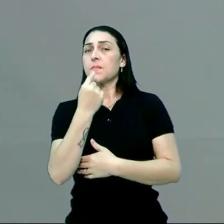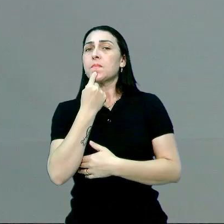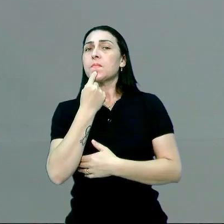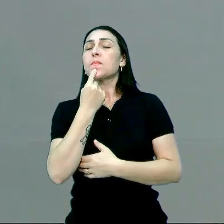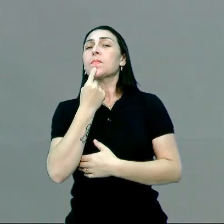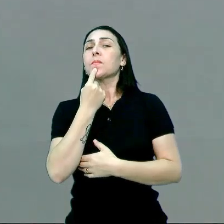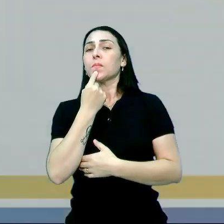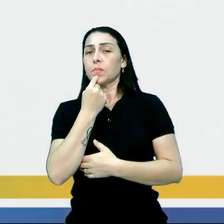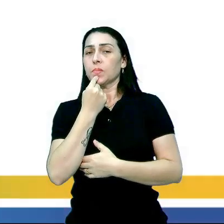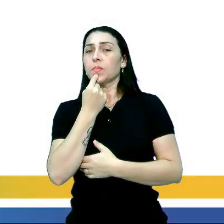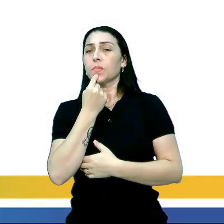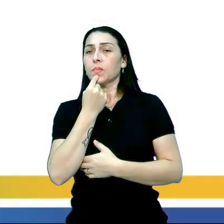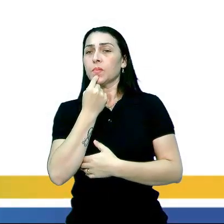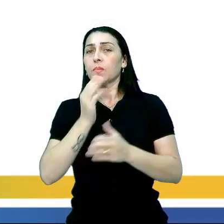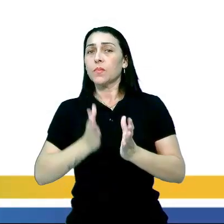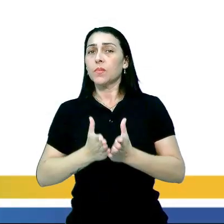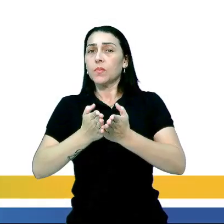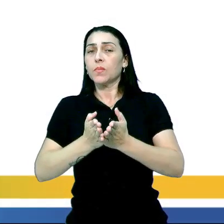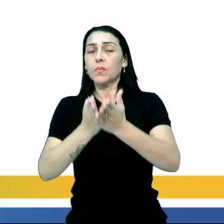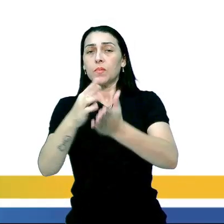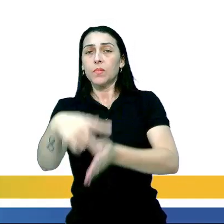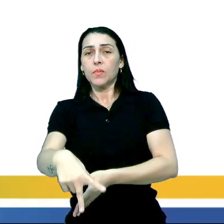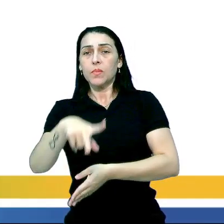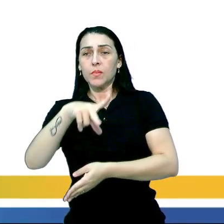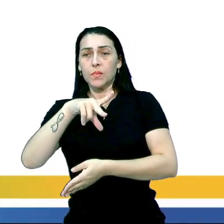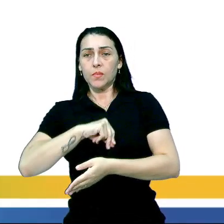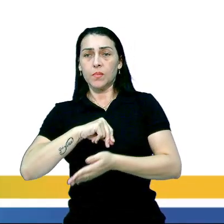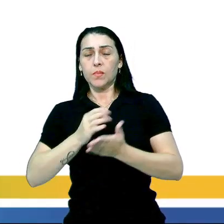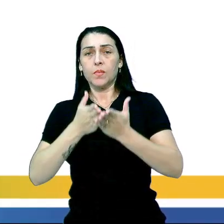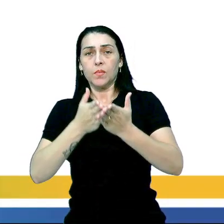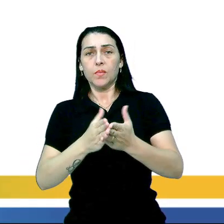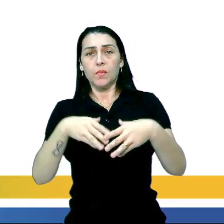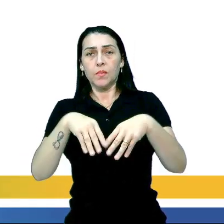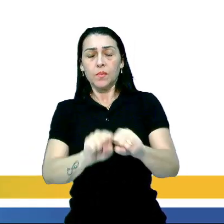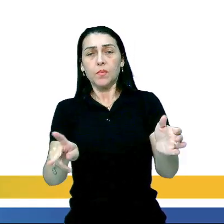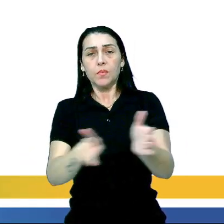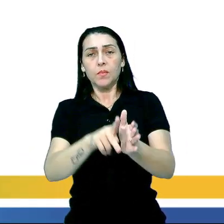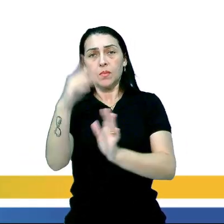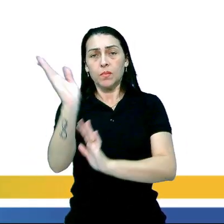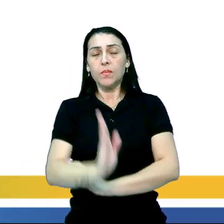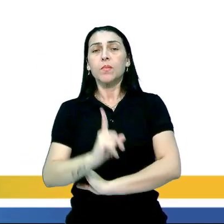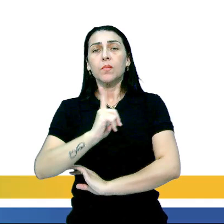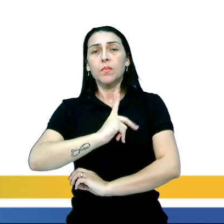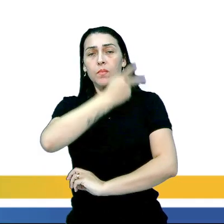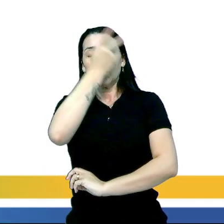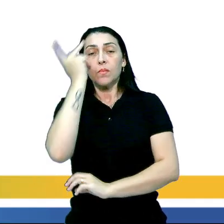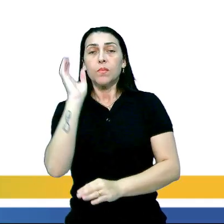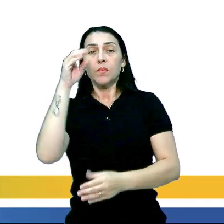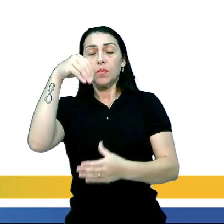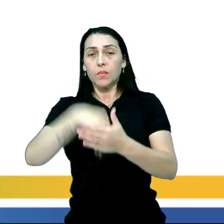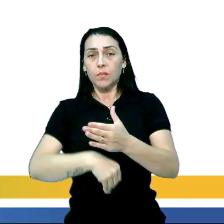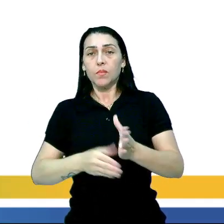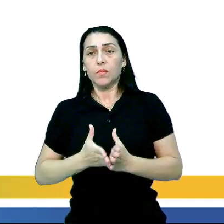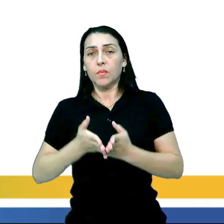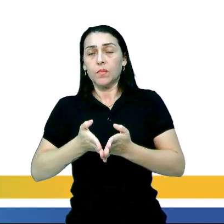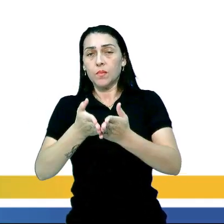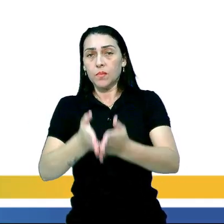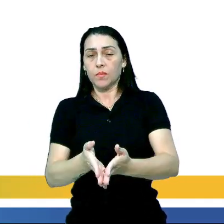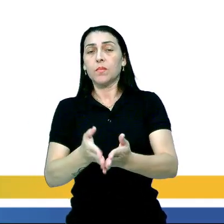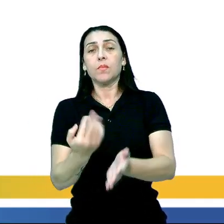do navegador português. Quando ele desembarca em terras brasileiras, tem uma pessoa dentro da tripulação que